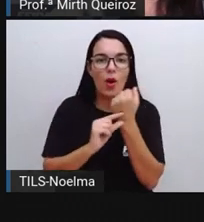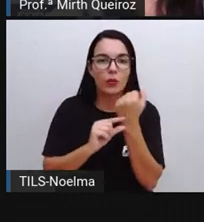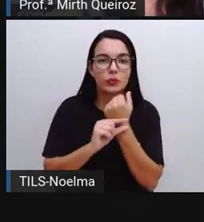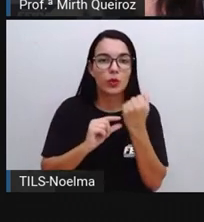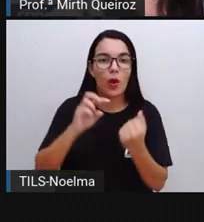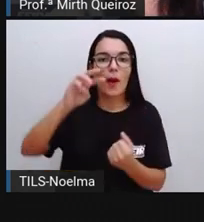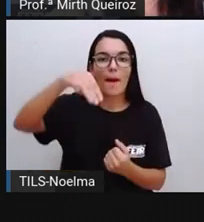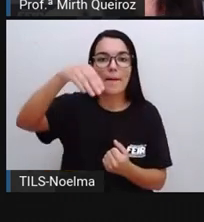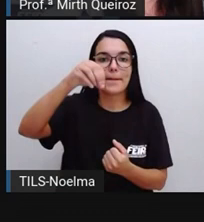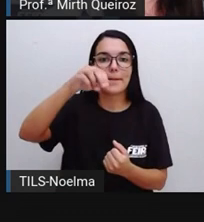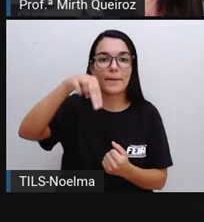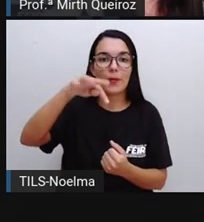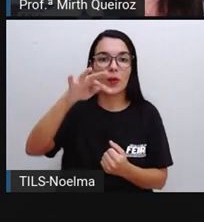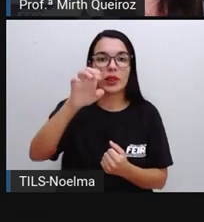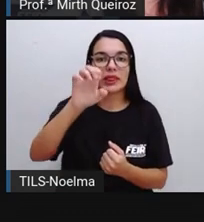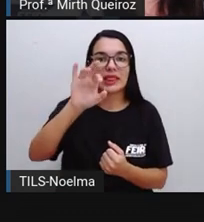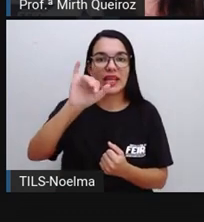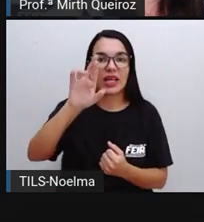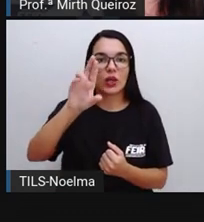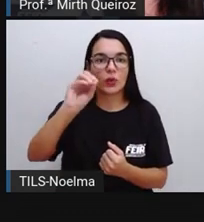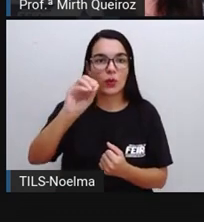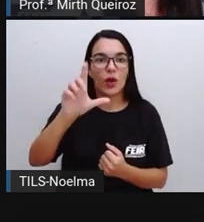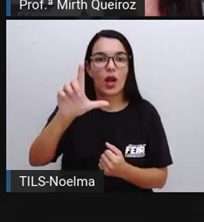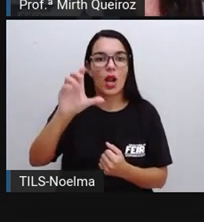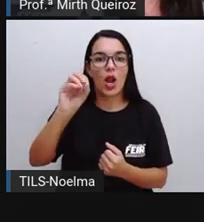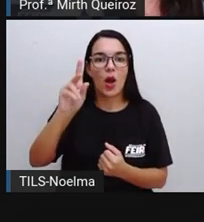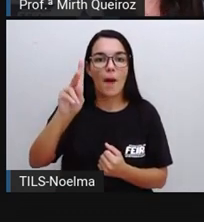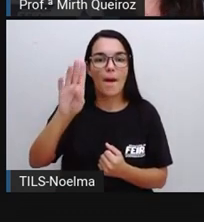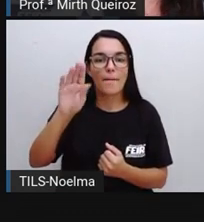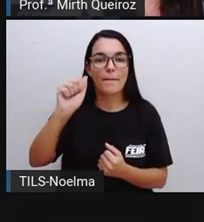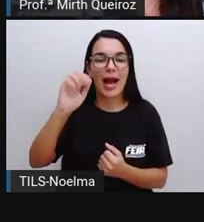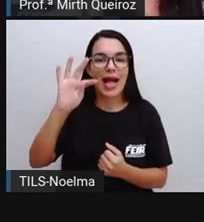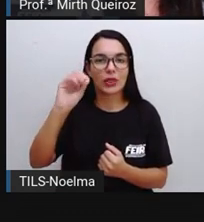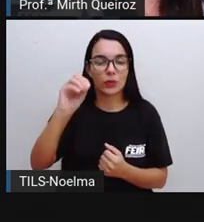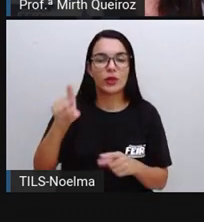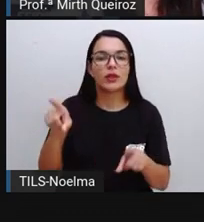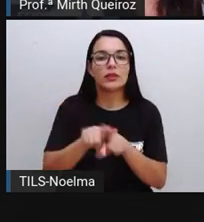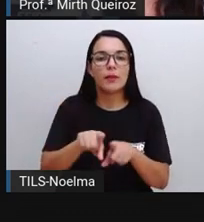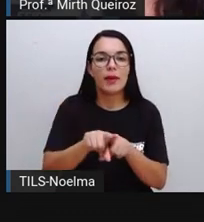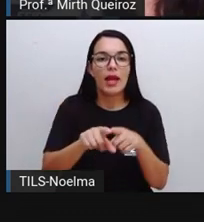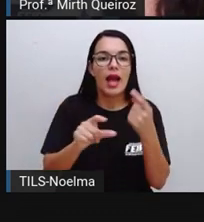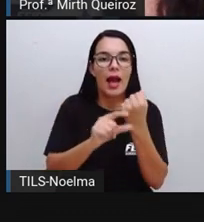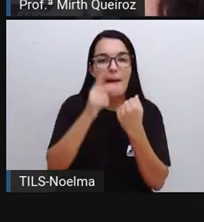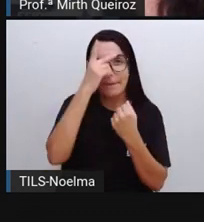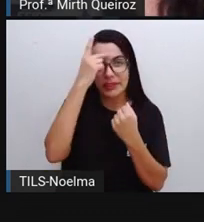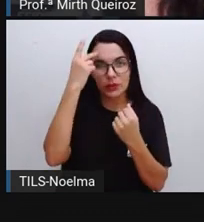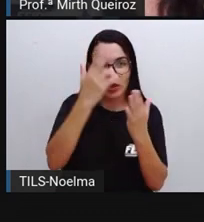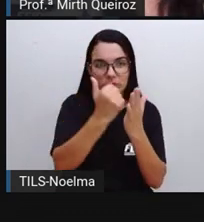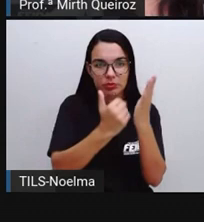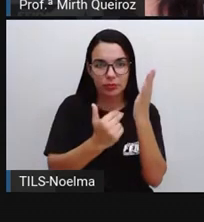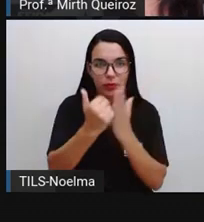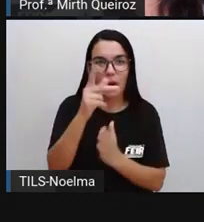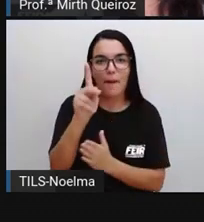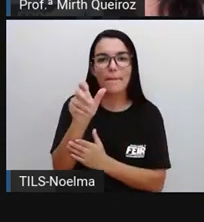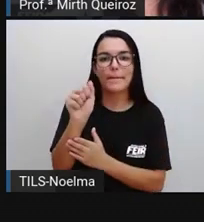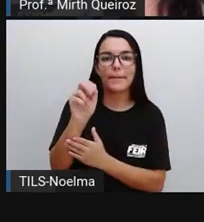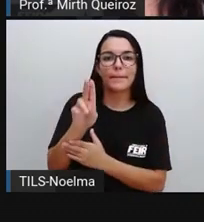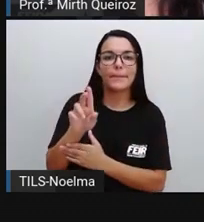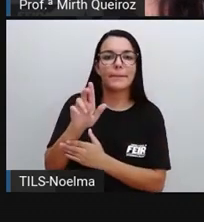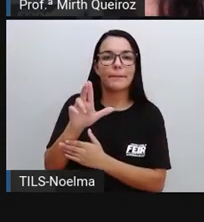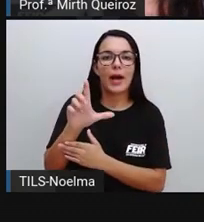da Editora Globo. Só que nós temos vários outros livros aí, né? São adaptações do livro de Monteiro Lobato,